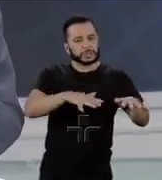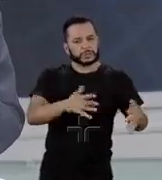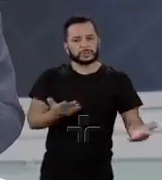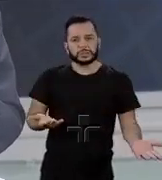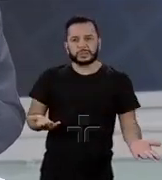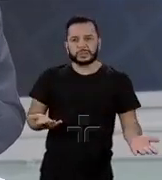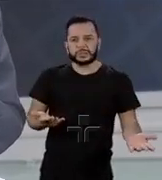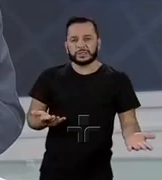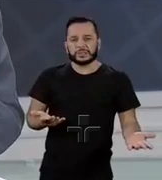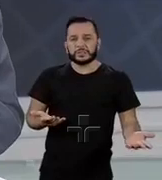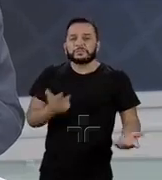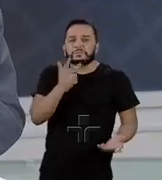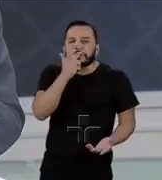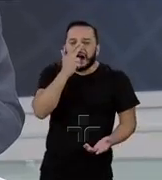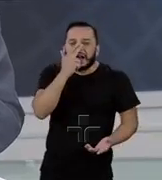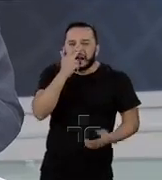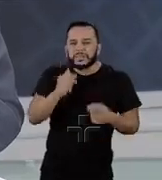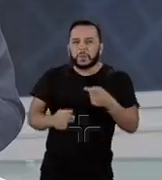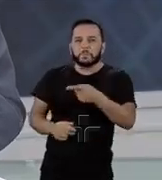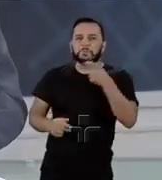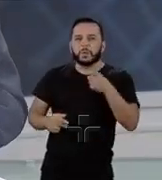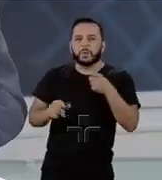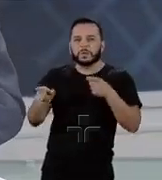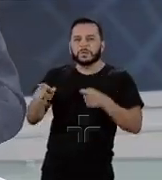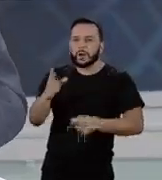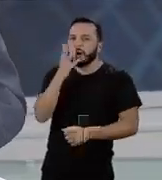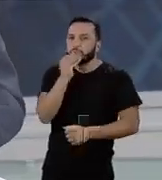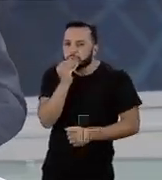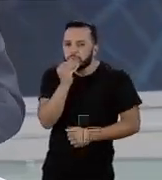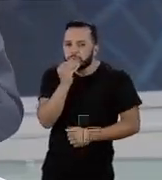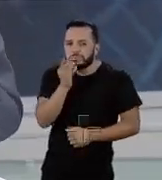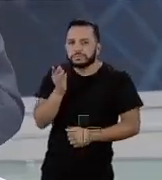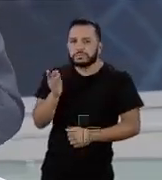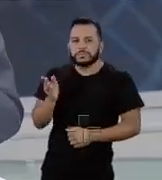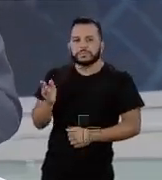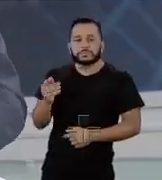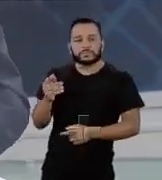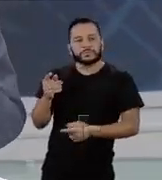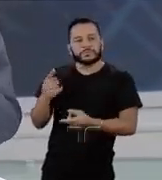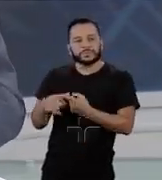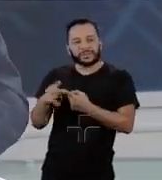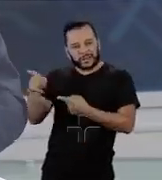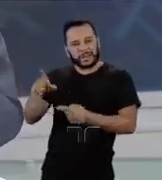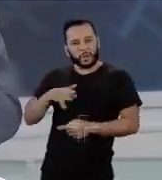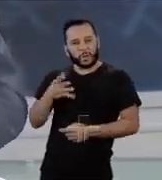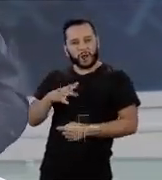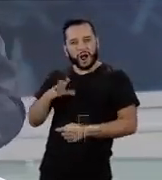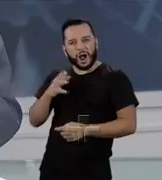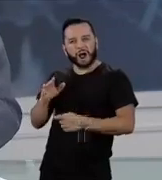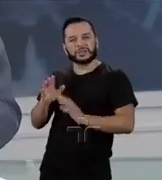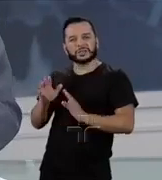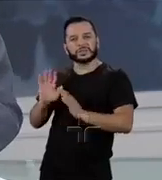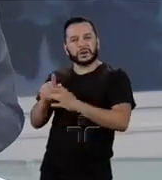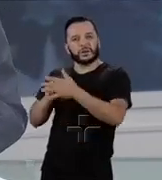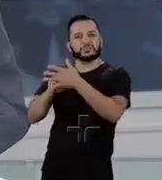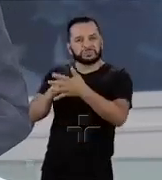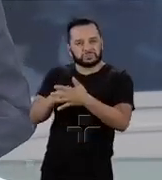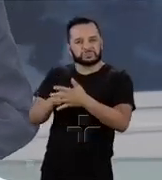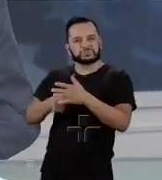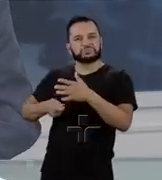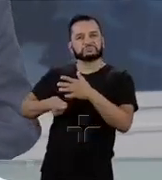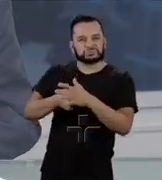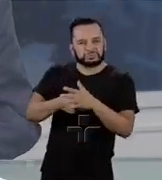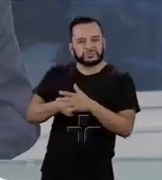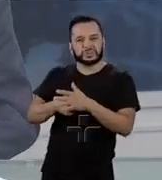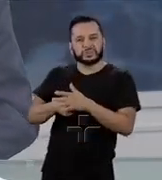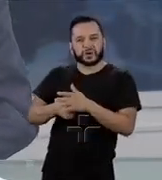de tentar calar uma agente pública. Não sei se é isso que aconteceu, mas há uma aparência de que possa ter sido isso que tenha